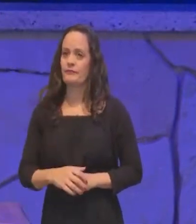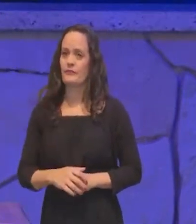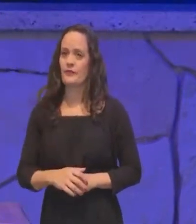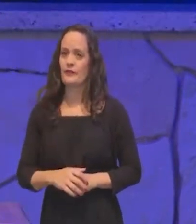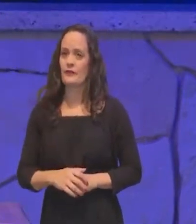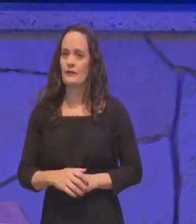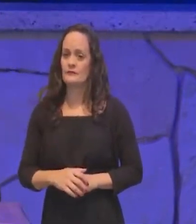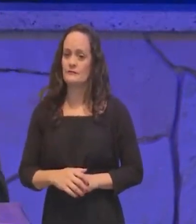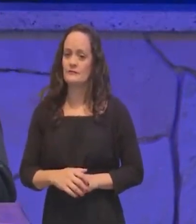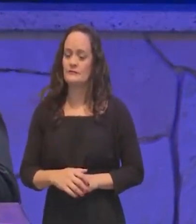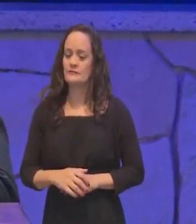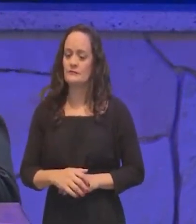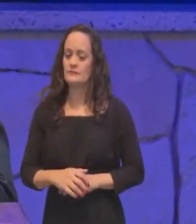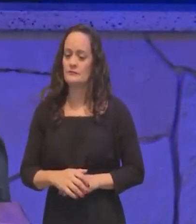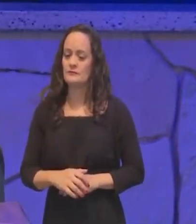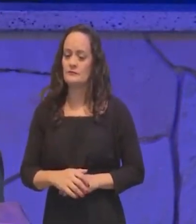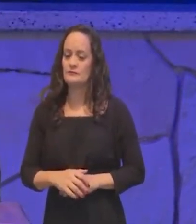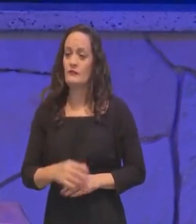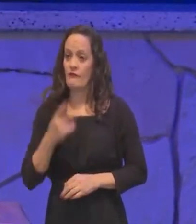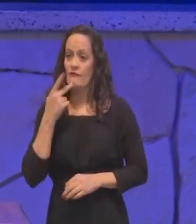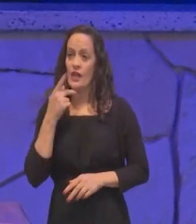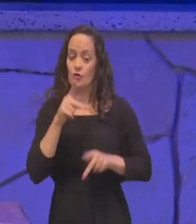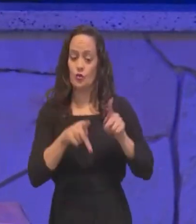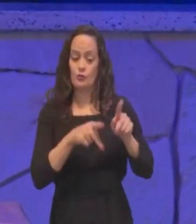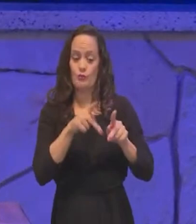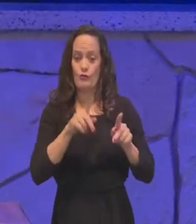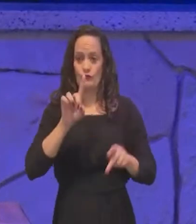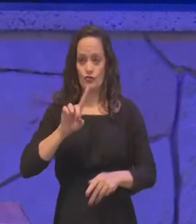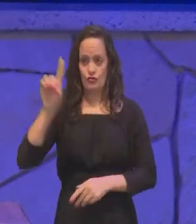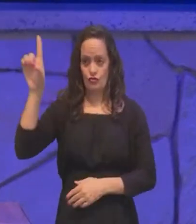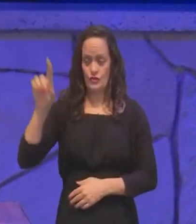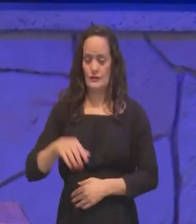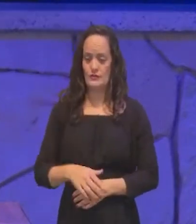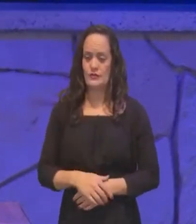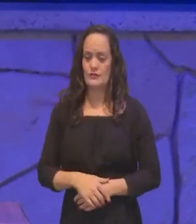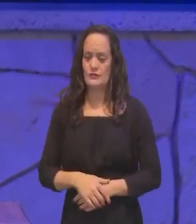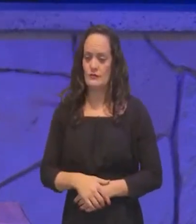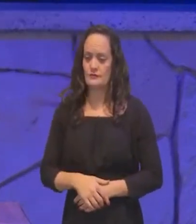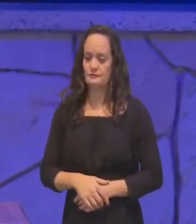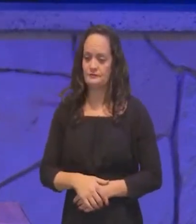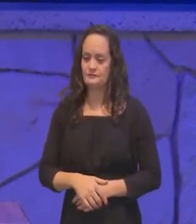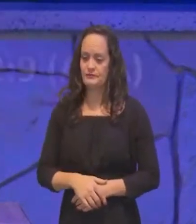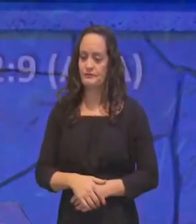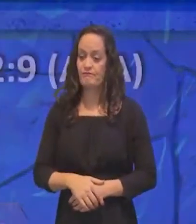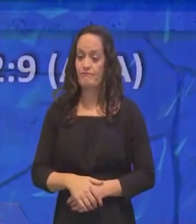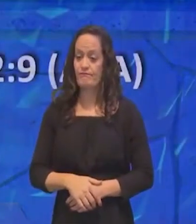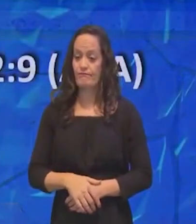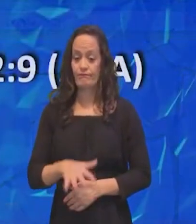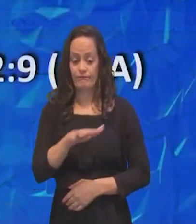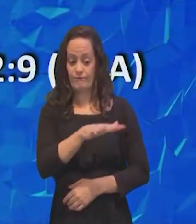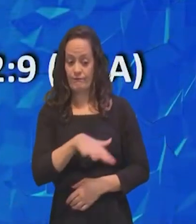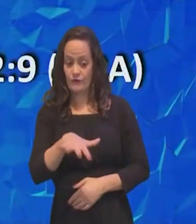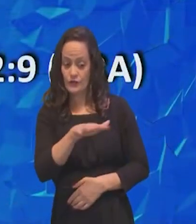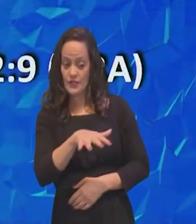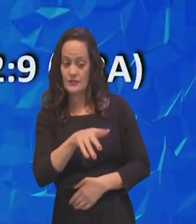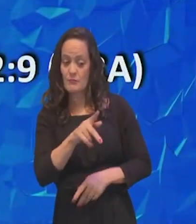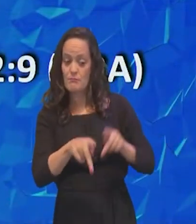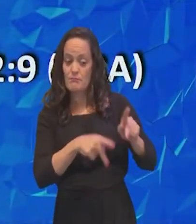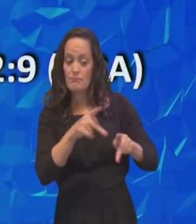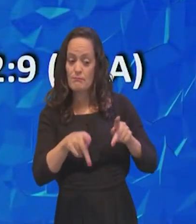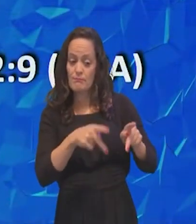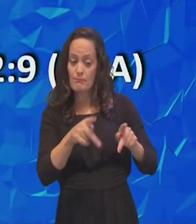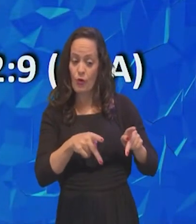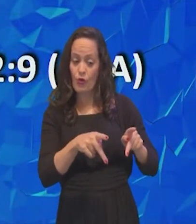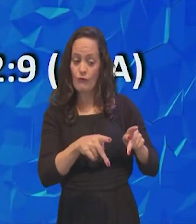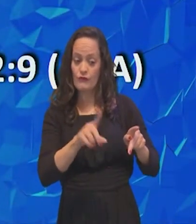também ao povo de Deus. 1 Pedro 2,9: Vós sois raça eleita,